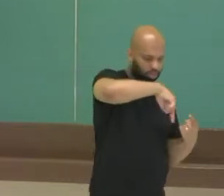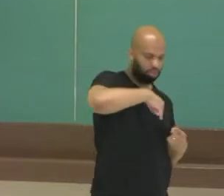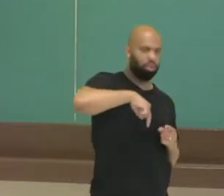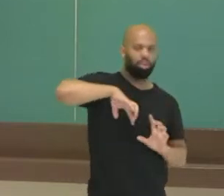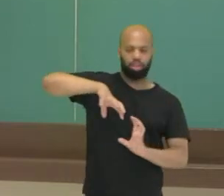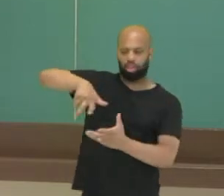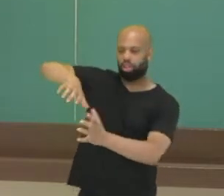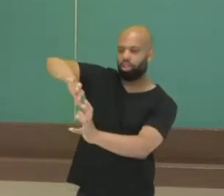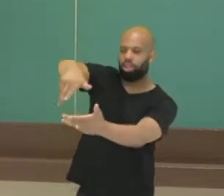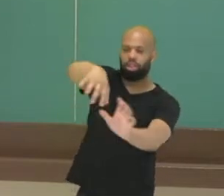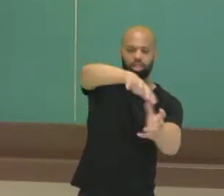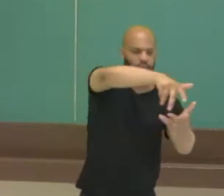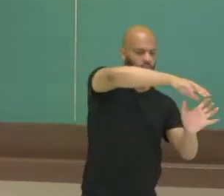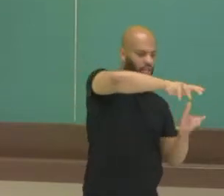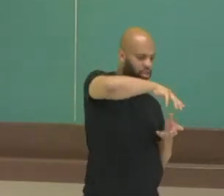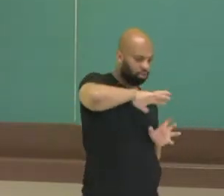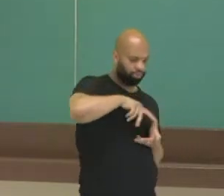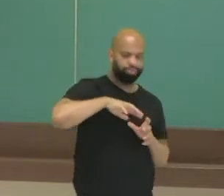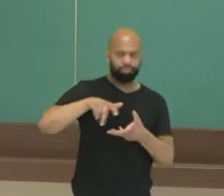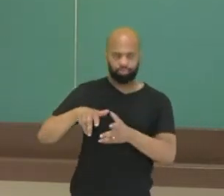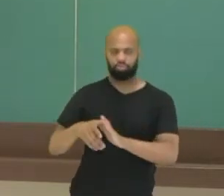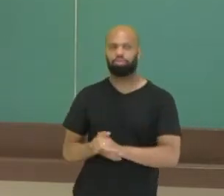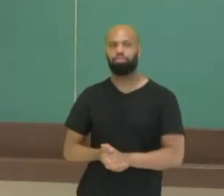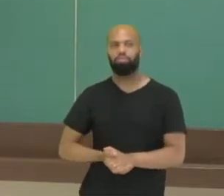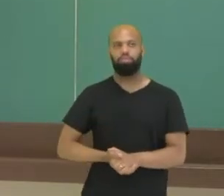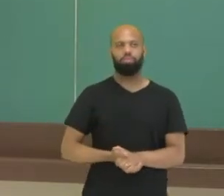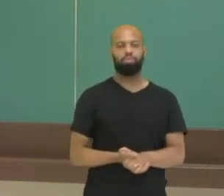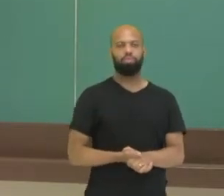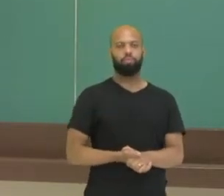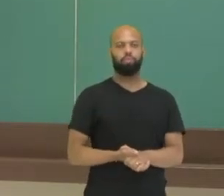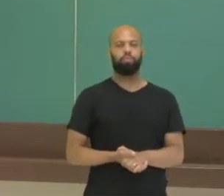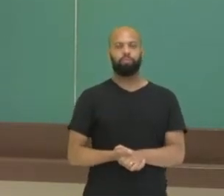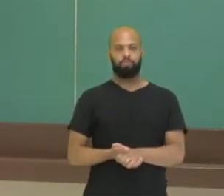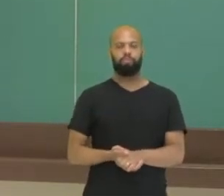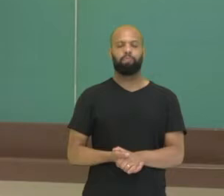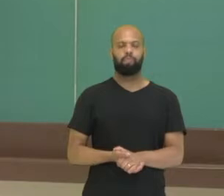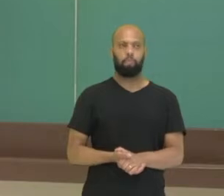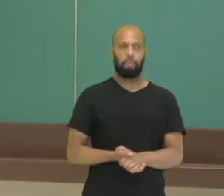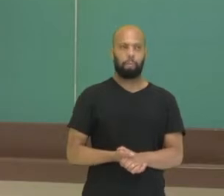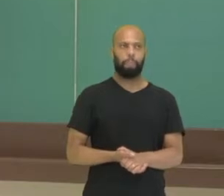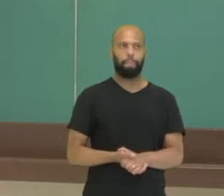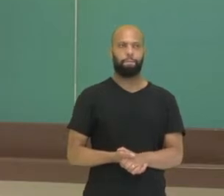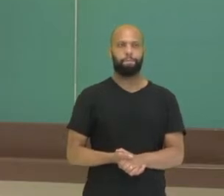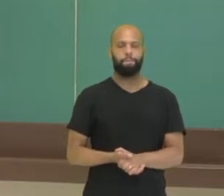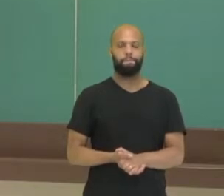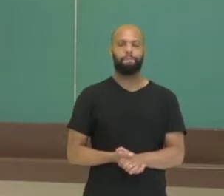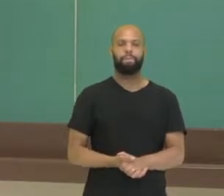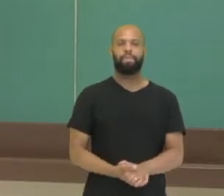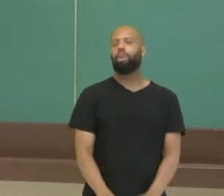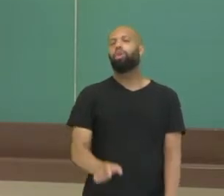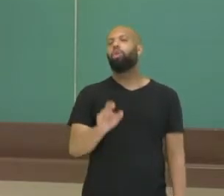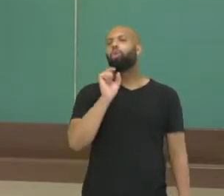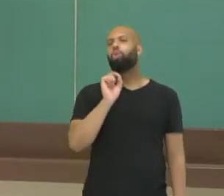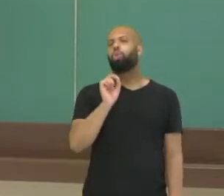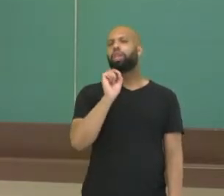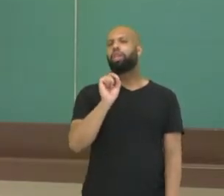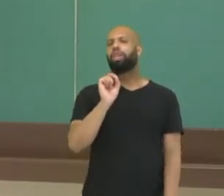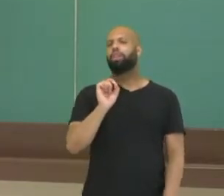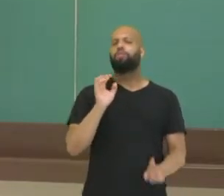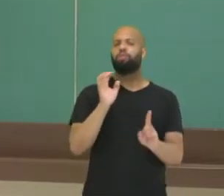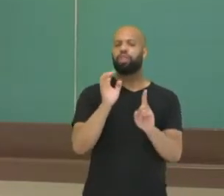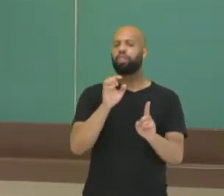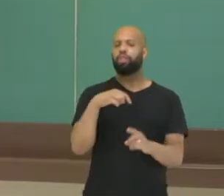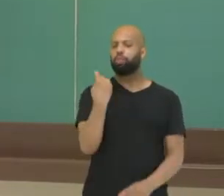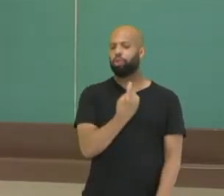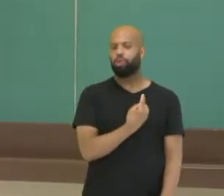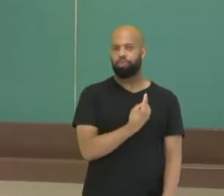é uma esfera, aproximadamente uma esfera, né? Ela vai girando em torno do próprio eixo. E o que isso fabrica para nós? O dia